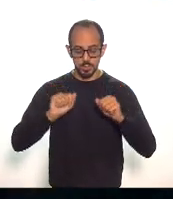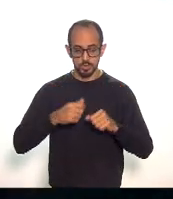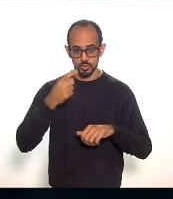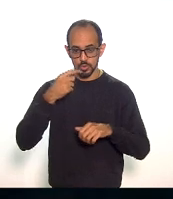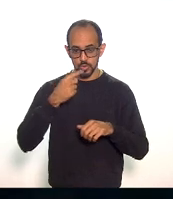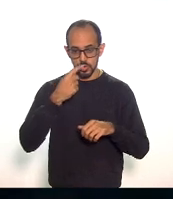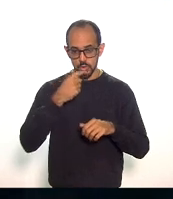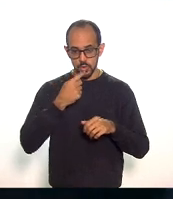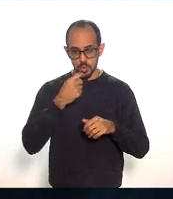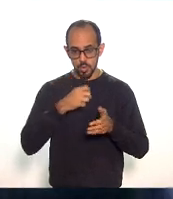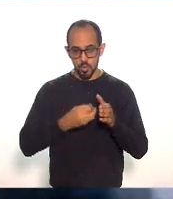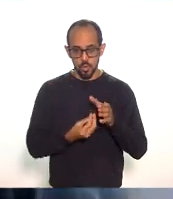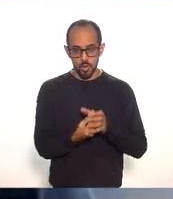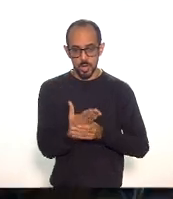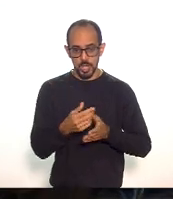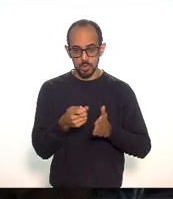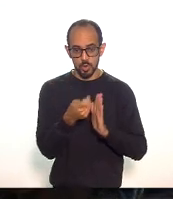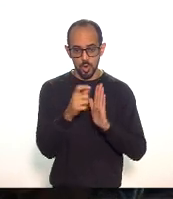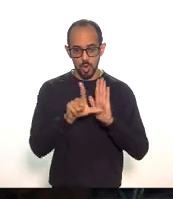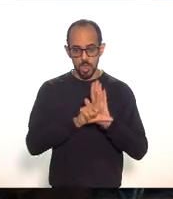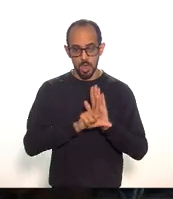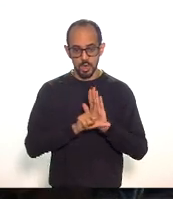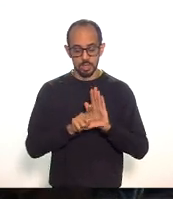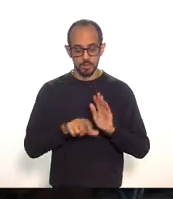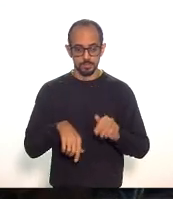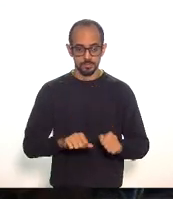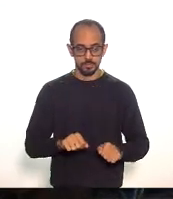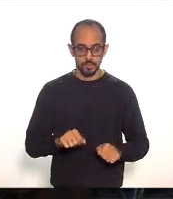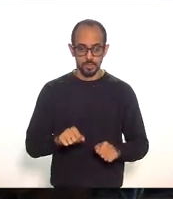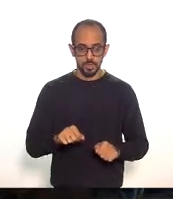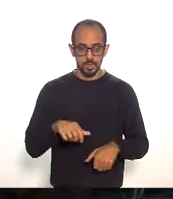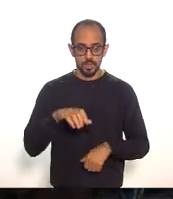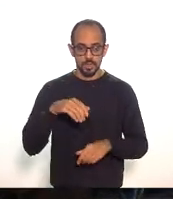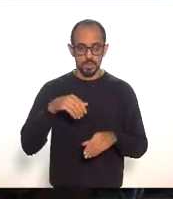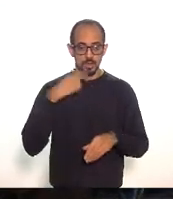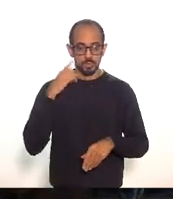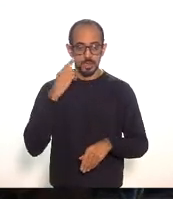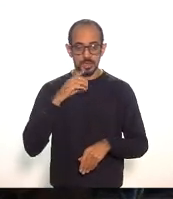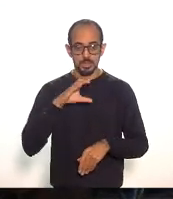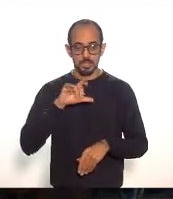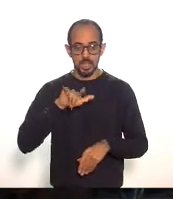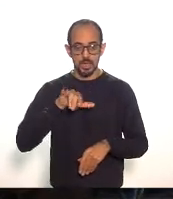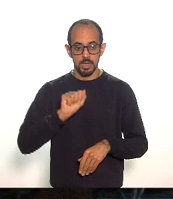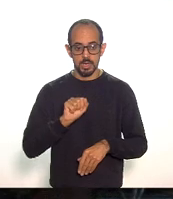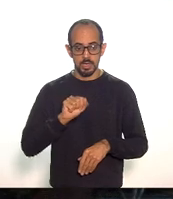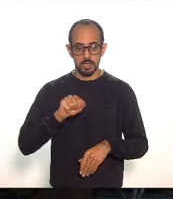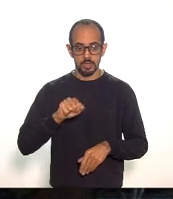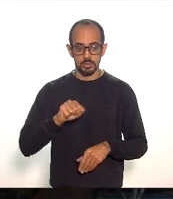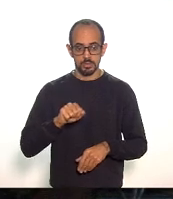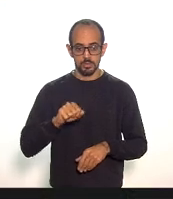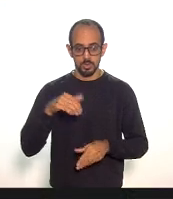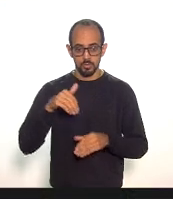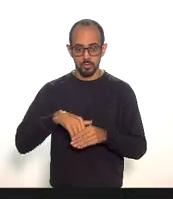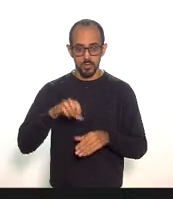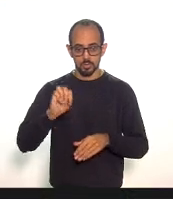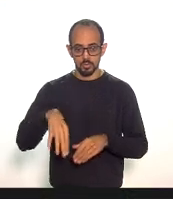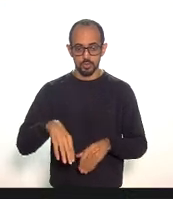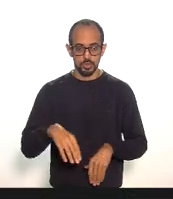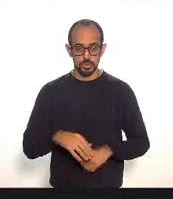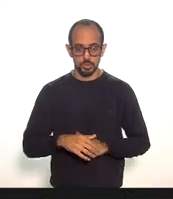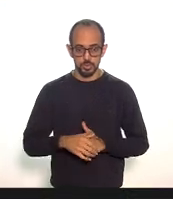deputado Pedro Ricardo. Deputada Célia Jordão. Voto sim,